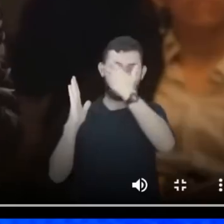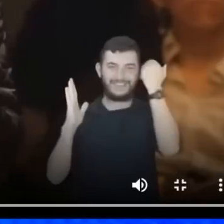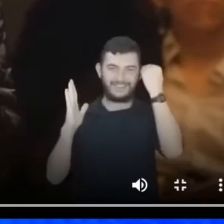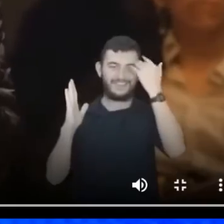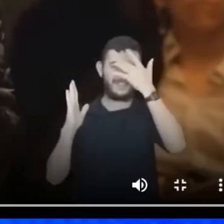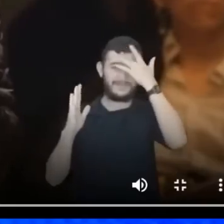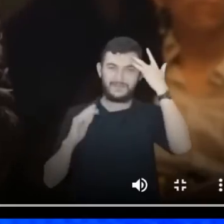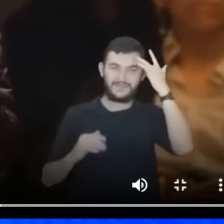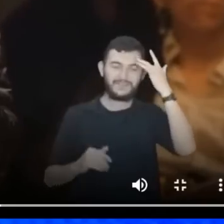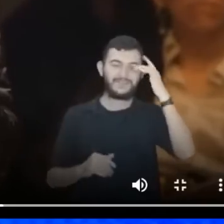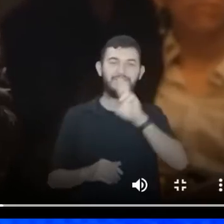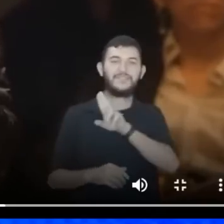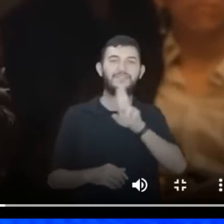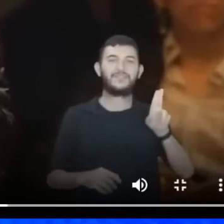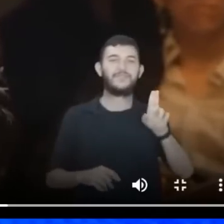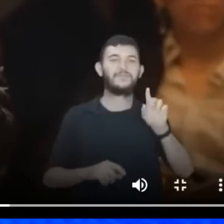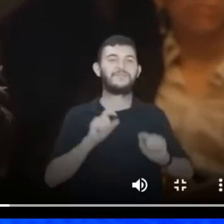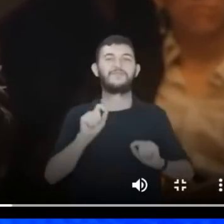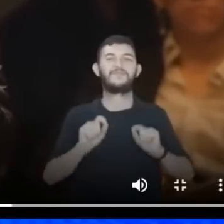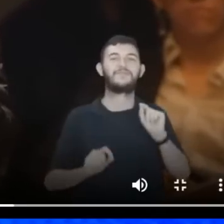Que são